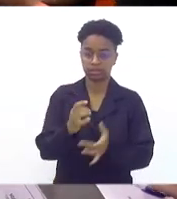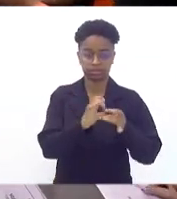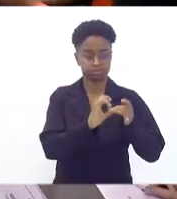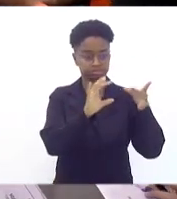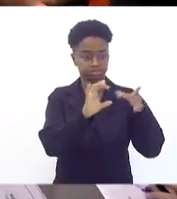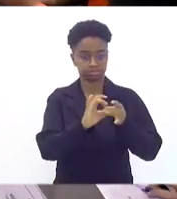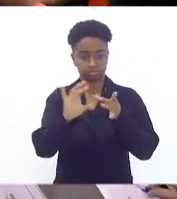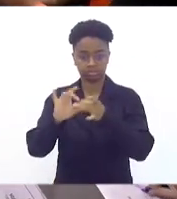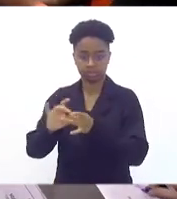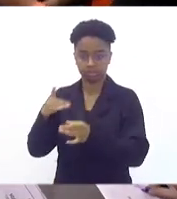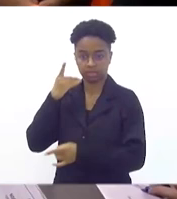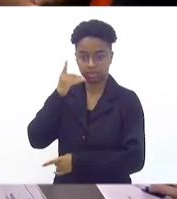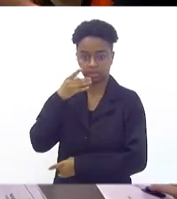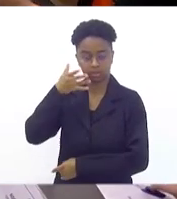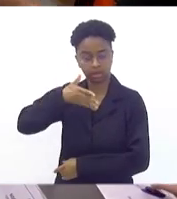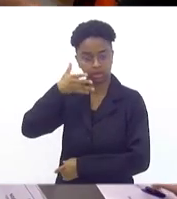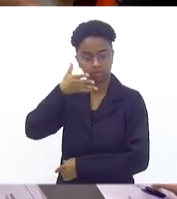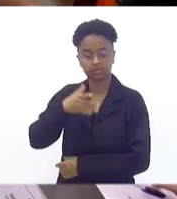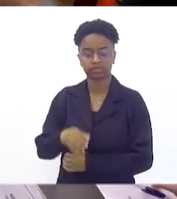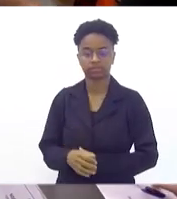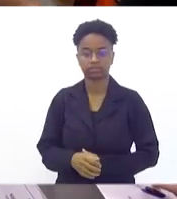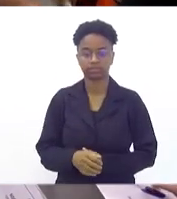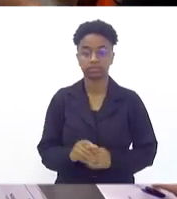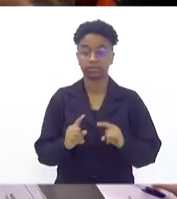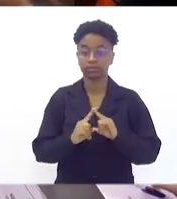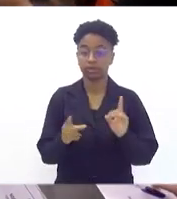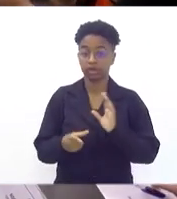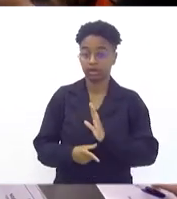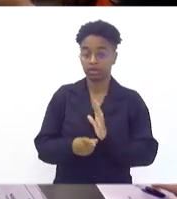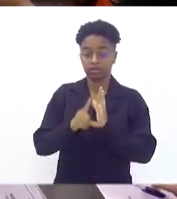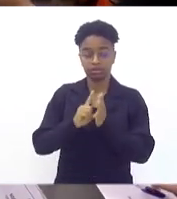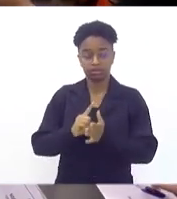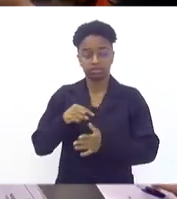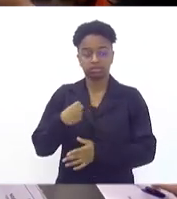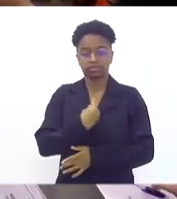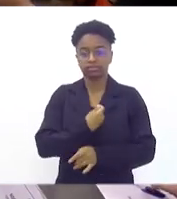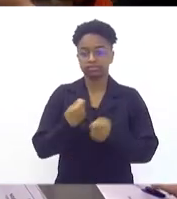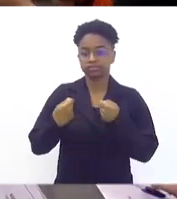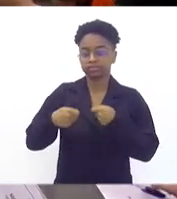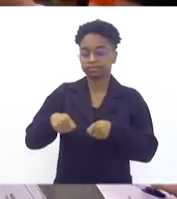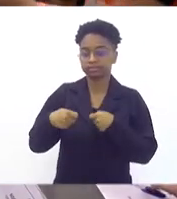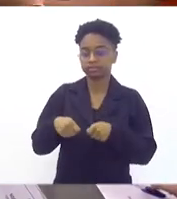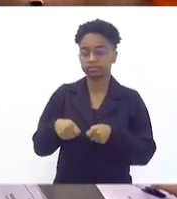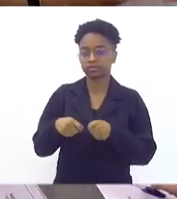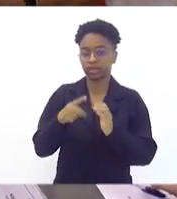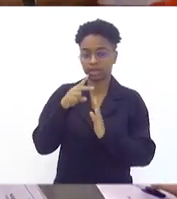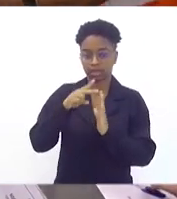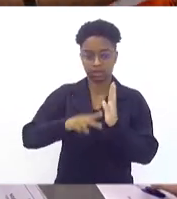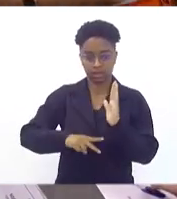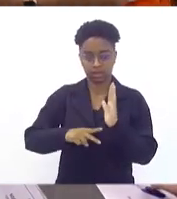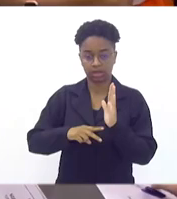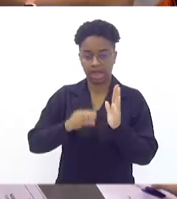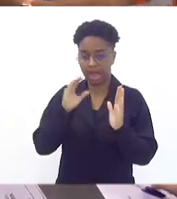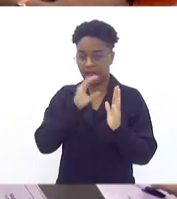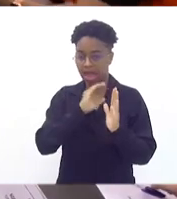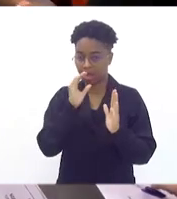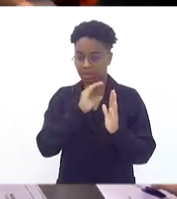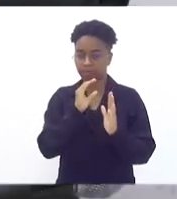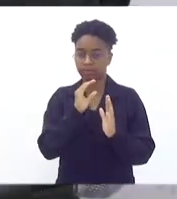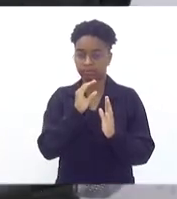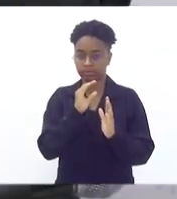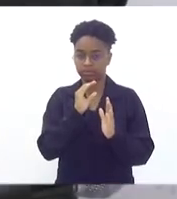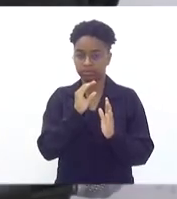para os deputados não sem antes que nós possamos aqui o ler de forma muito breve